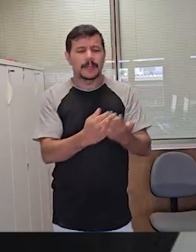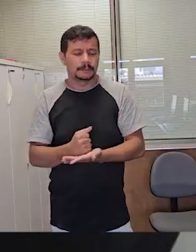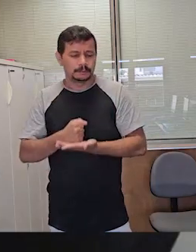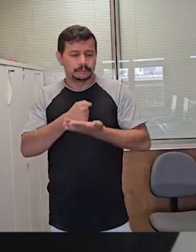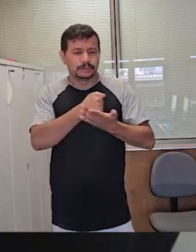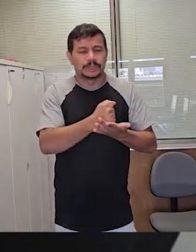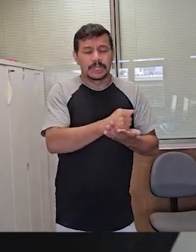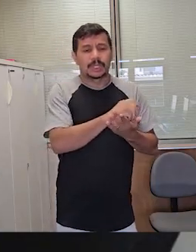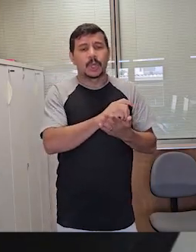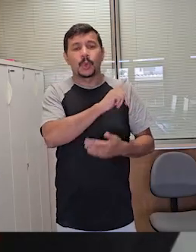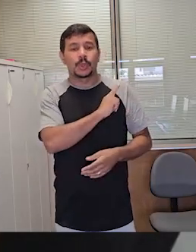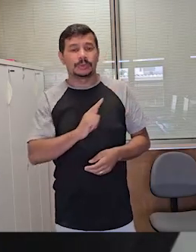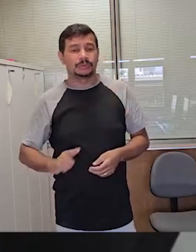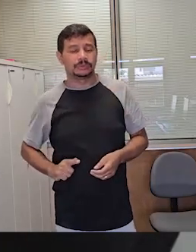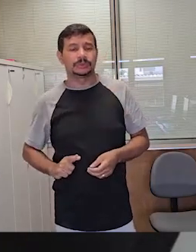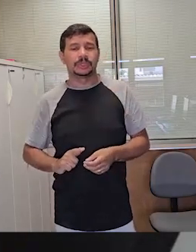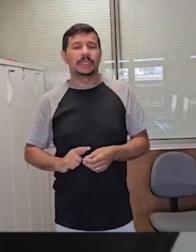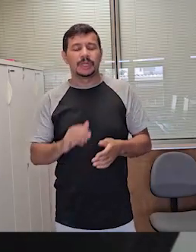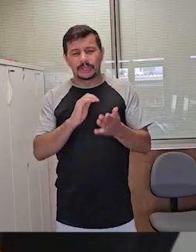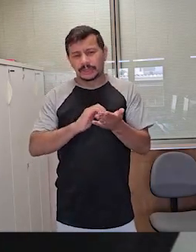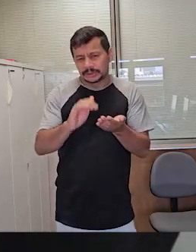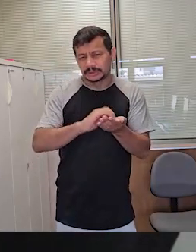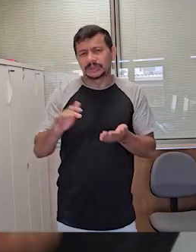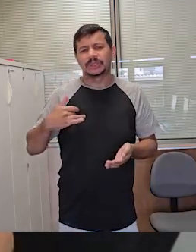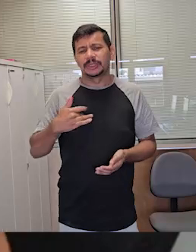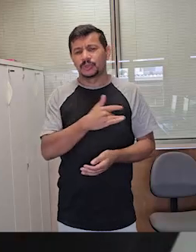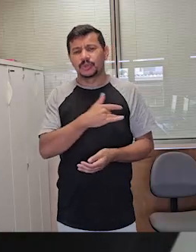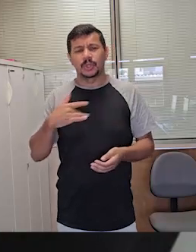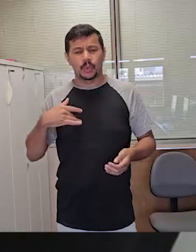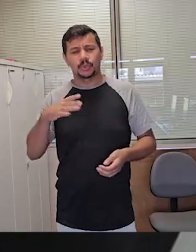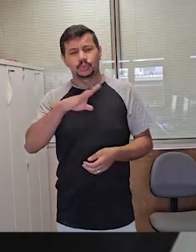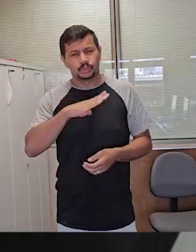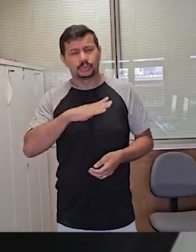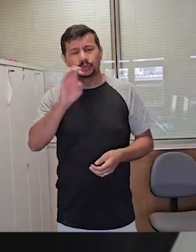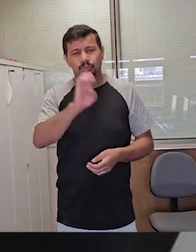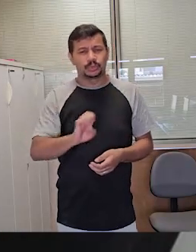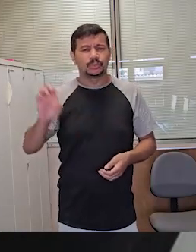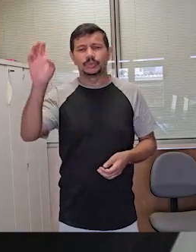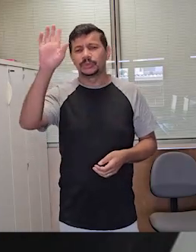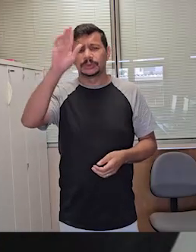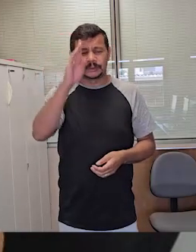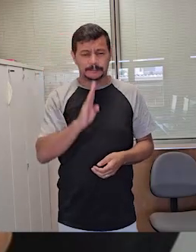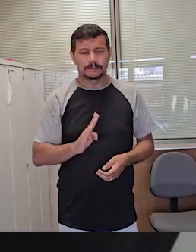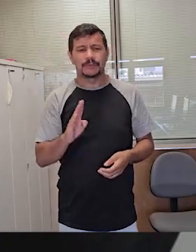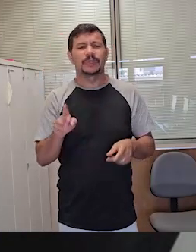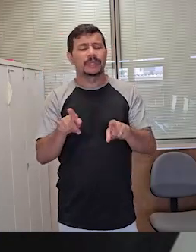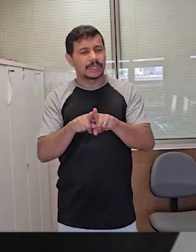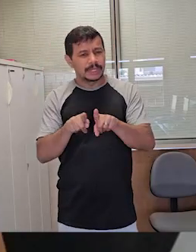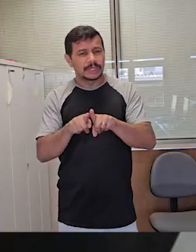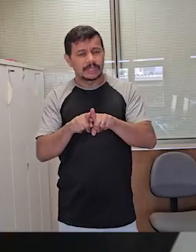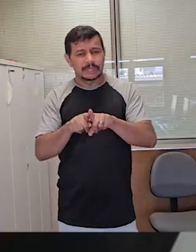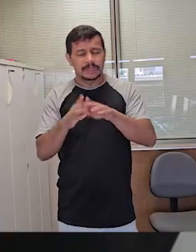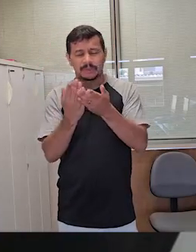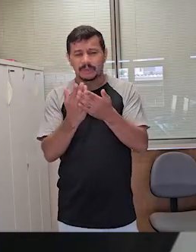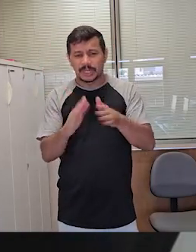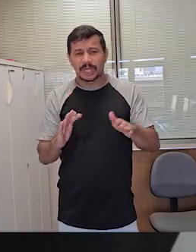né? Chegar no governo, chegar na Secretaria de Saúde, estadual, municipal, para que a gente possa, aos poucos, ou quem sabe, de uma vez por